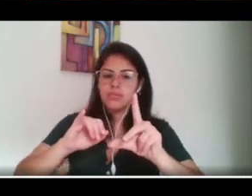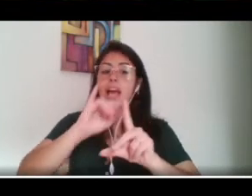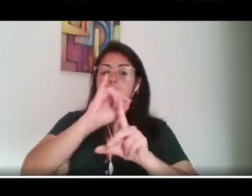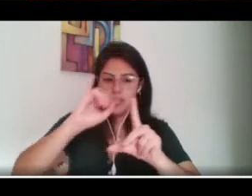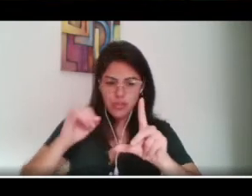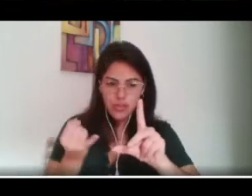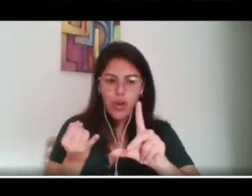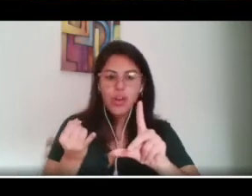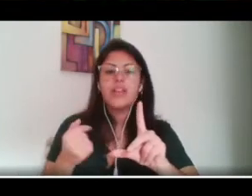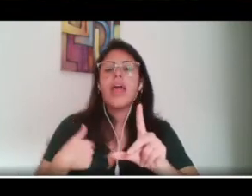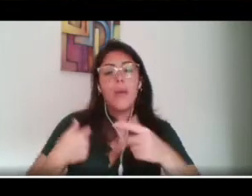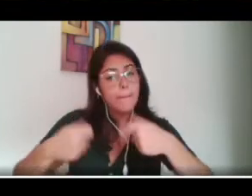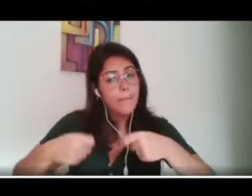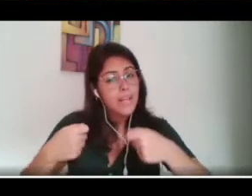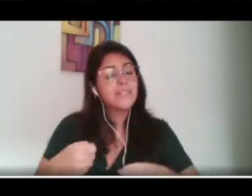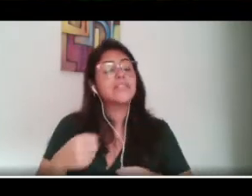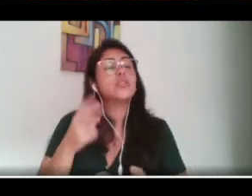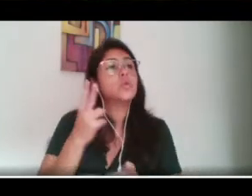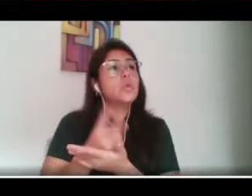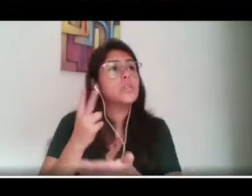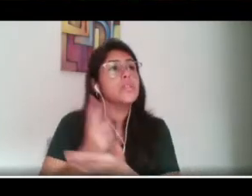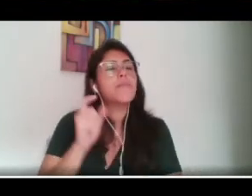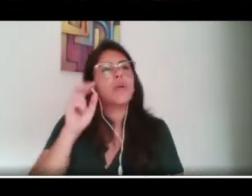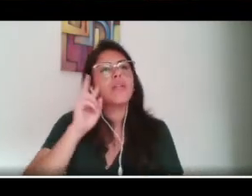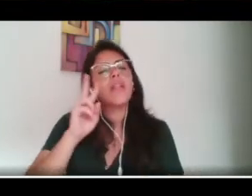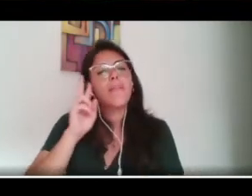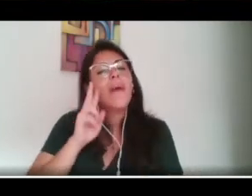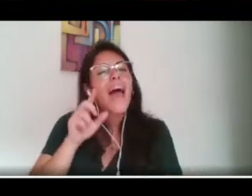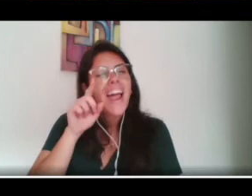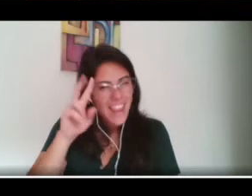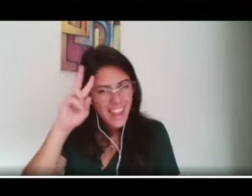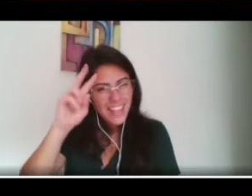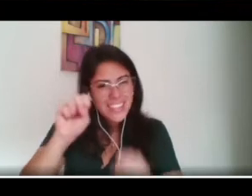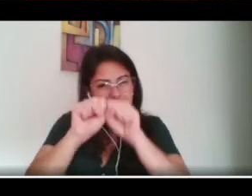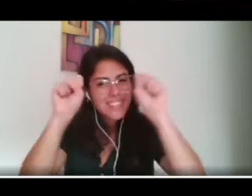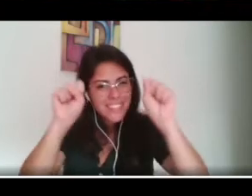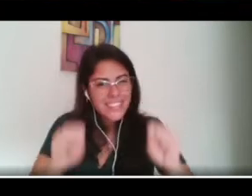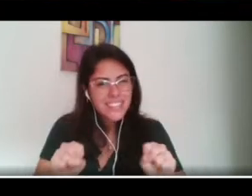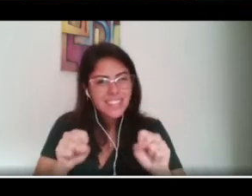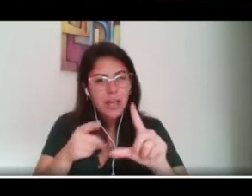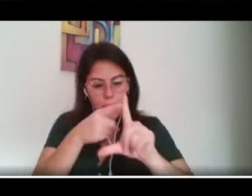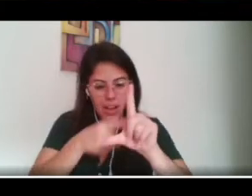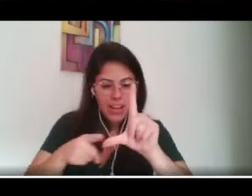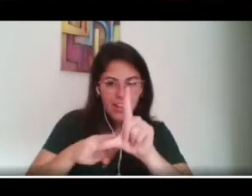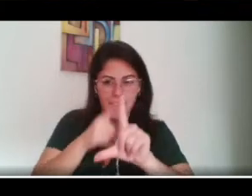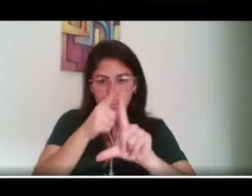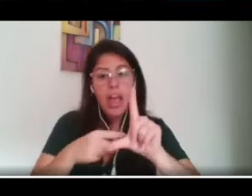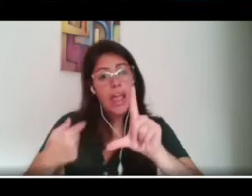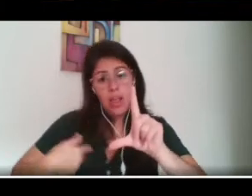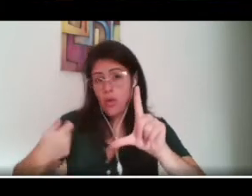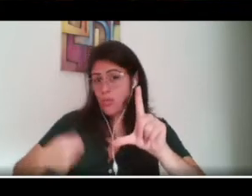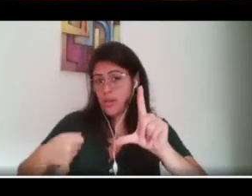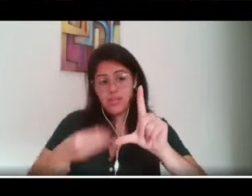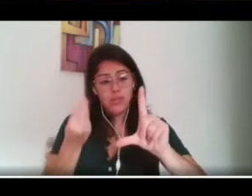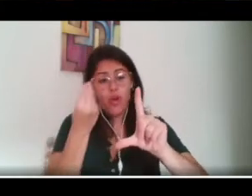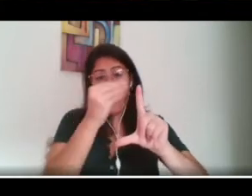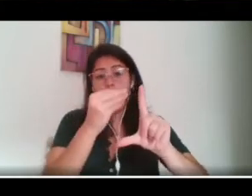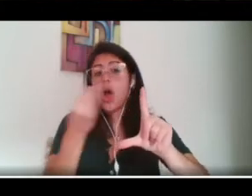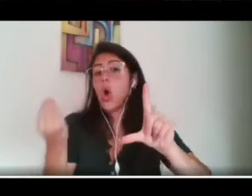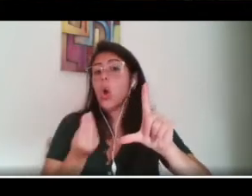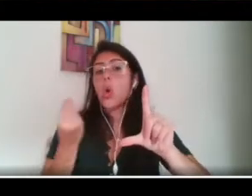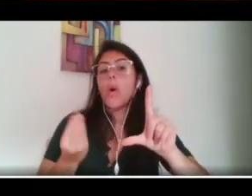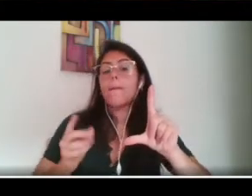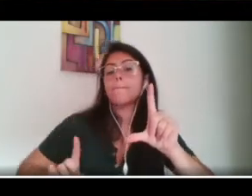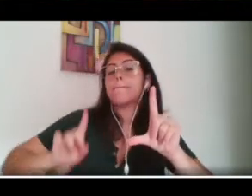de novo, o sistema de coordenadas é arbitrário. É você que escolhe a origem do seu sistema de coordenadas e para onde que estão